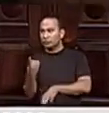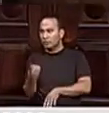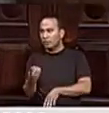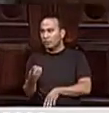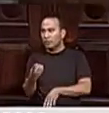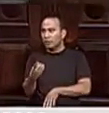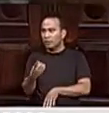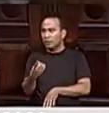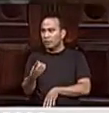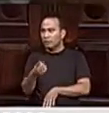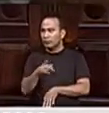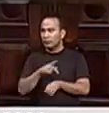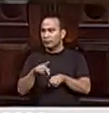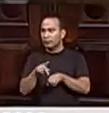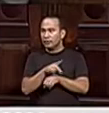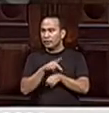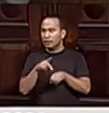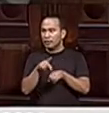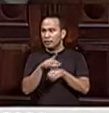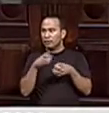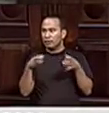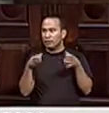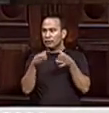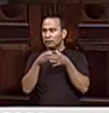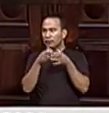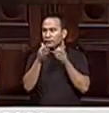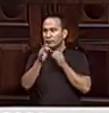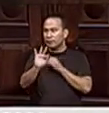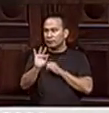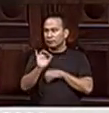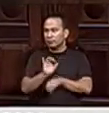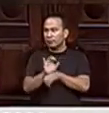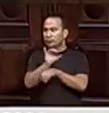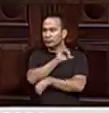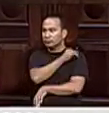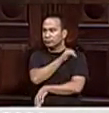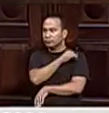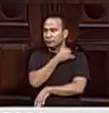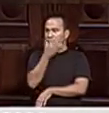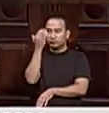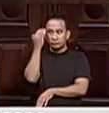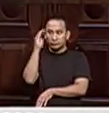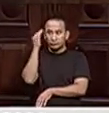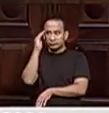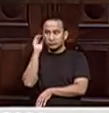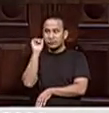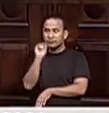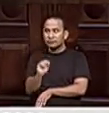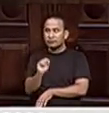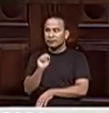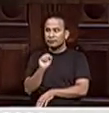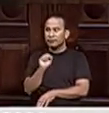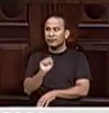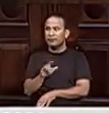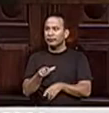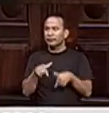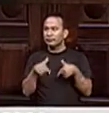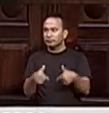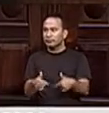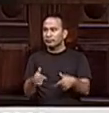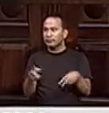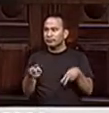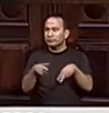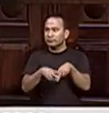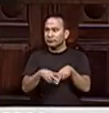através do Tribunal Regional Federal do Rio de Janeiro, se dá conta que quem expede o alvará de